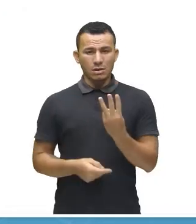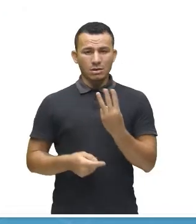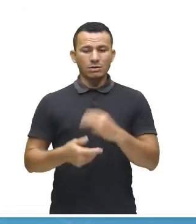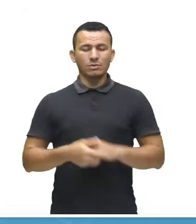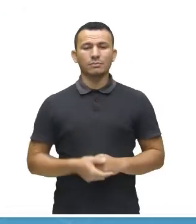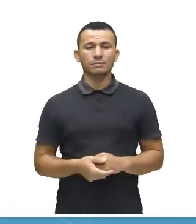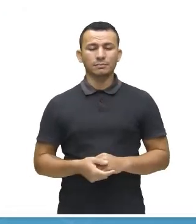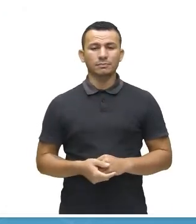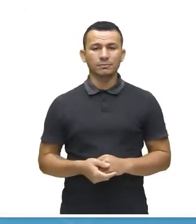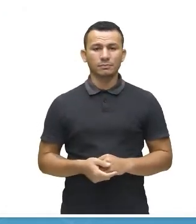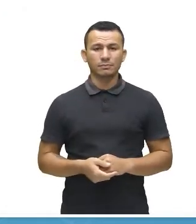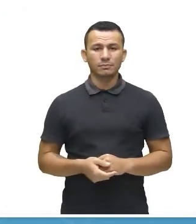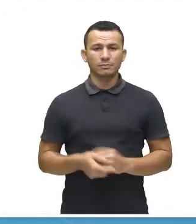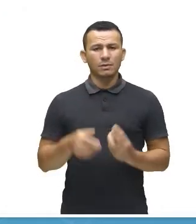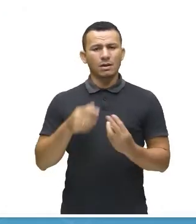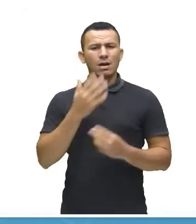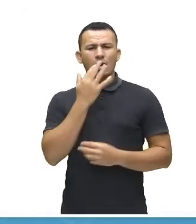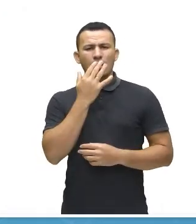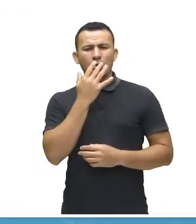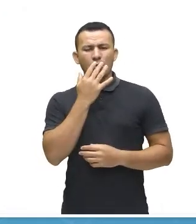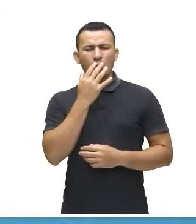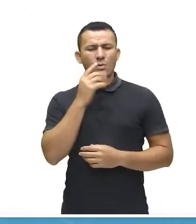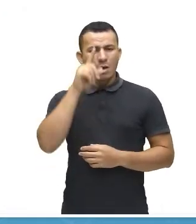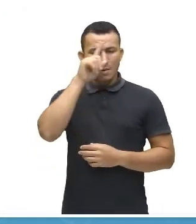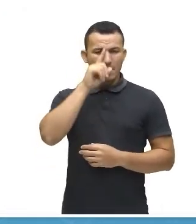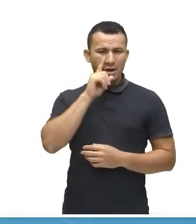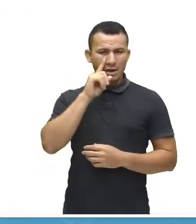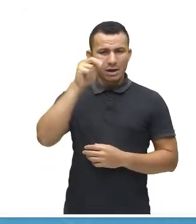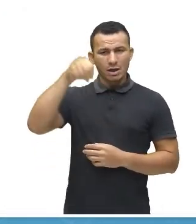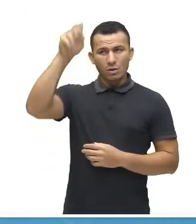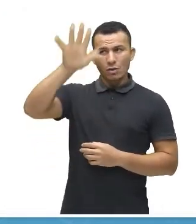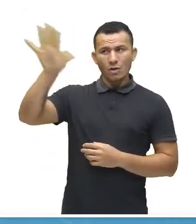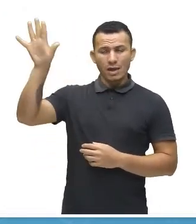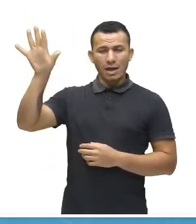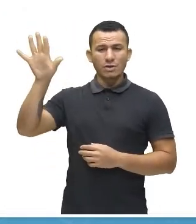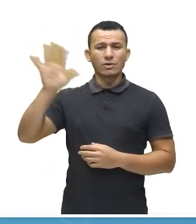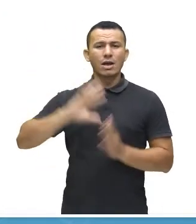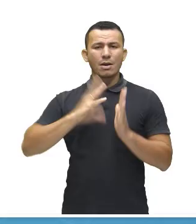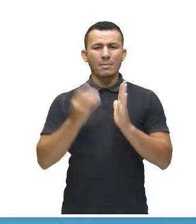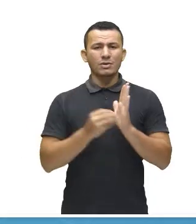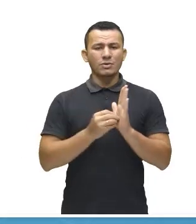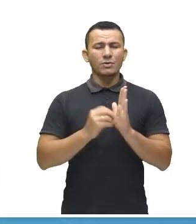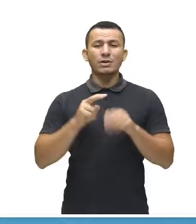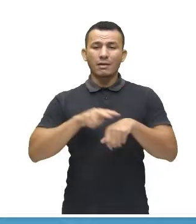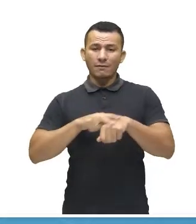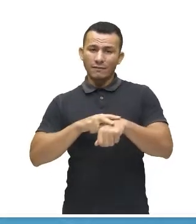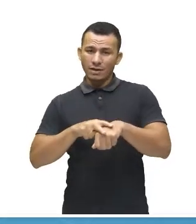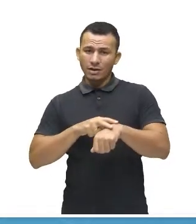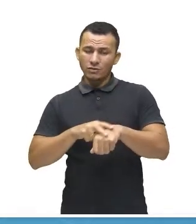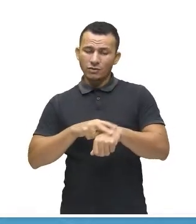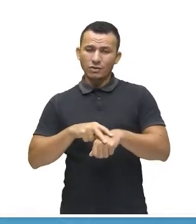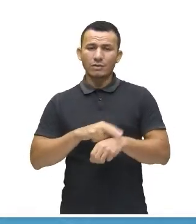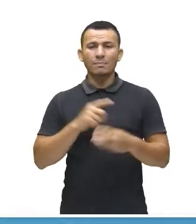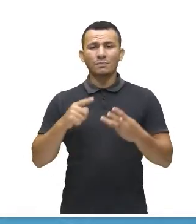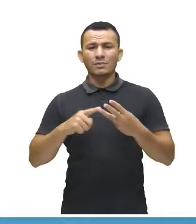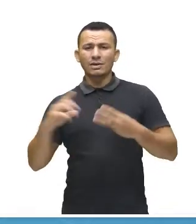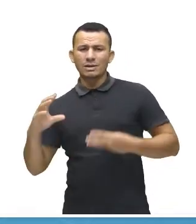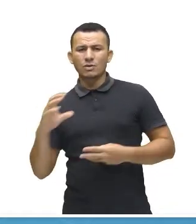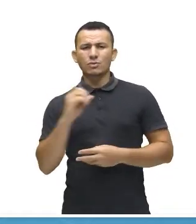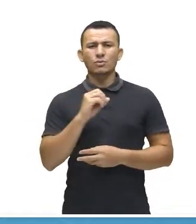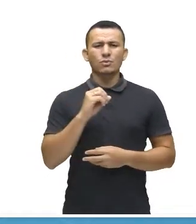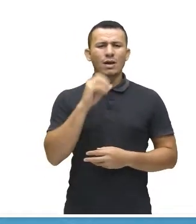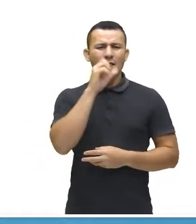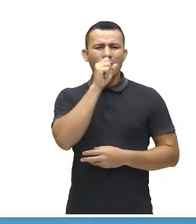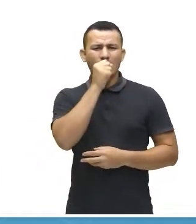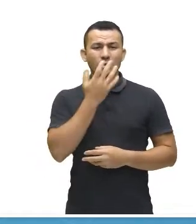em amarelo, né? A Amazônia em verde e o Centro-Sul nessa cor meio laranja,